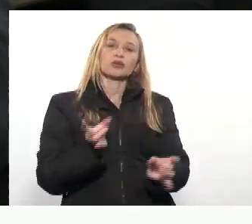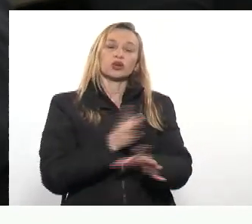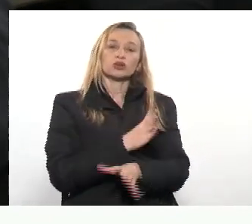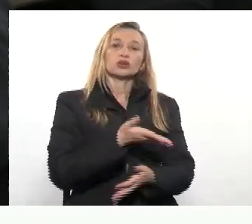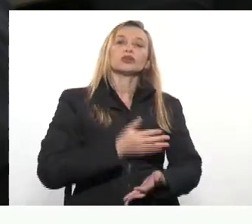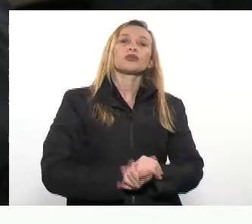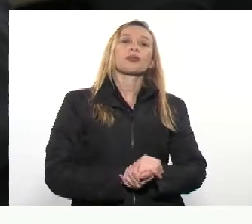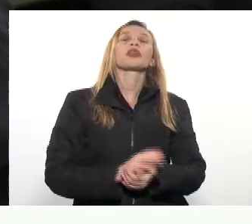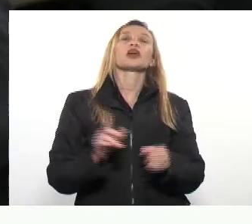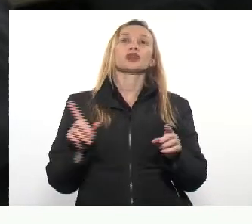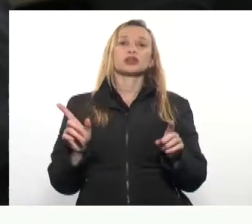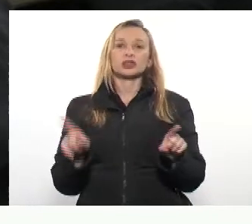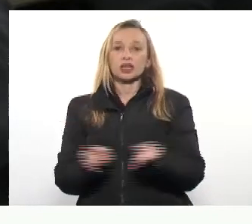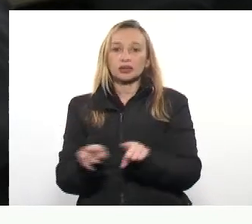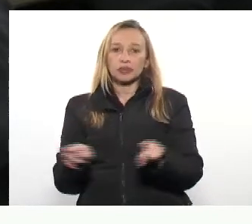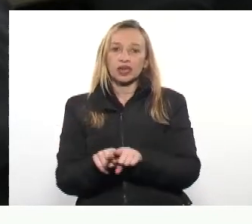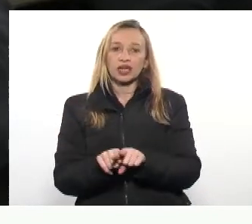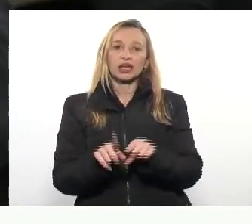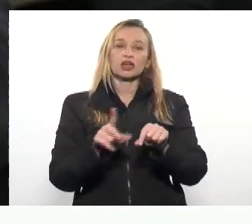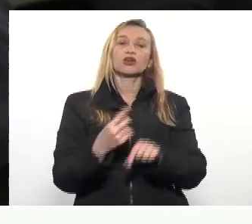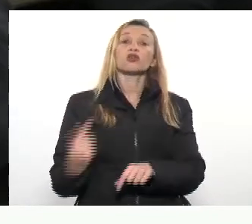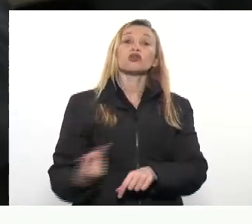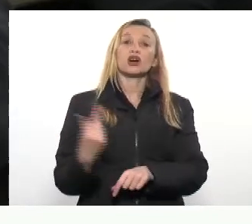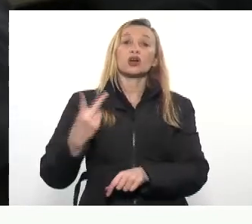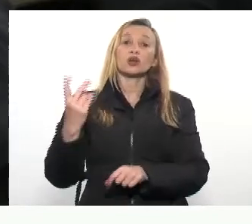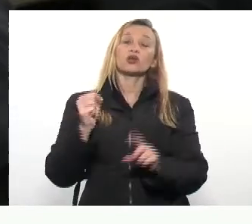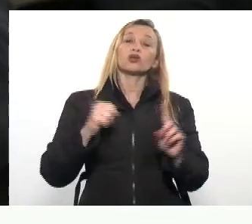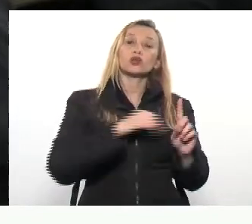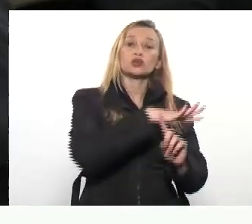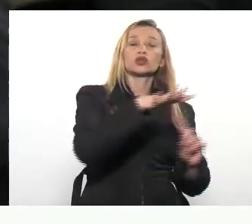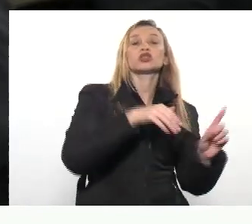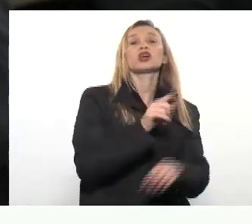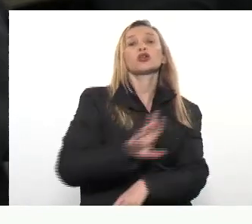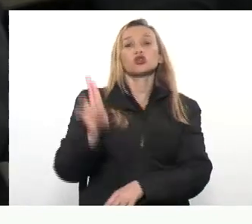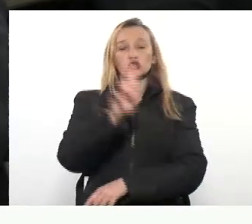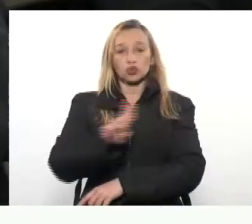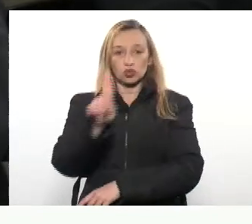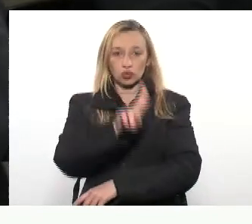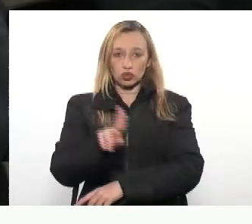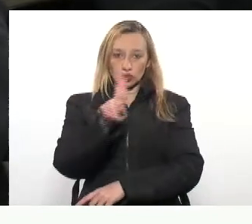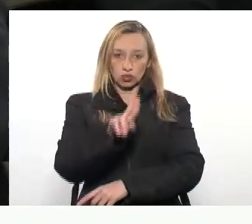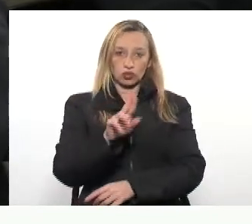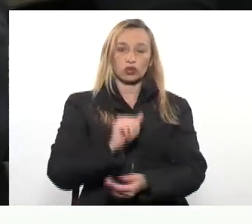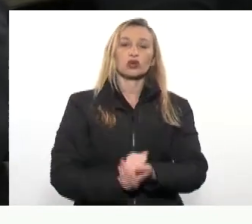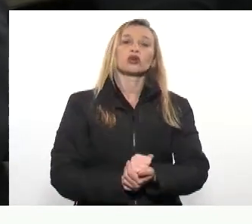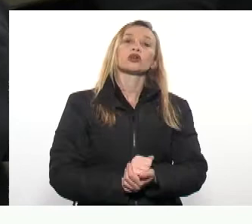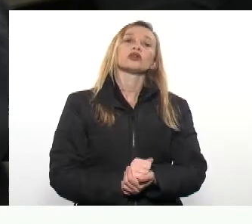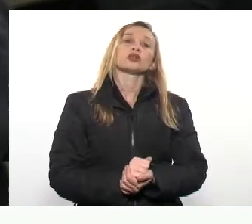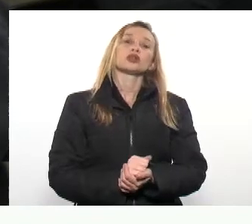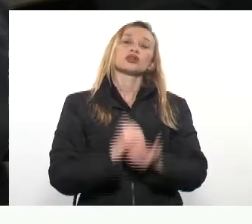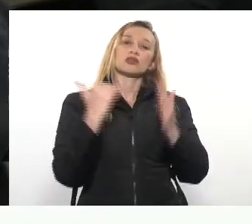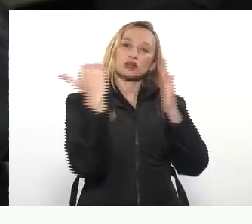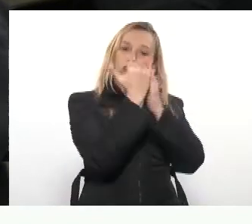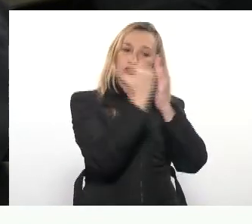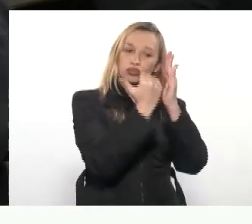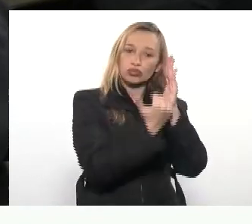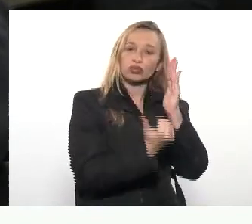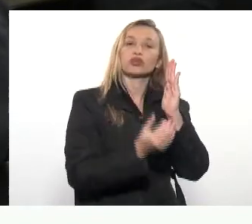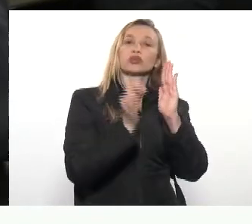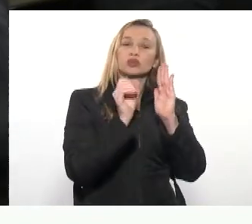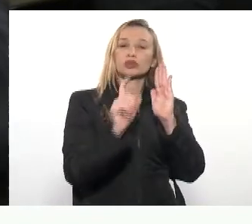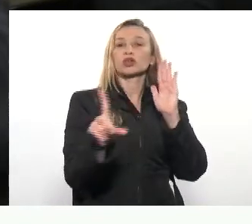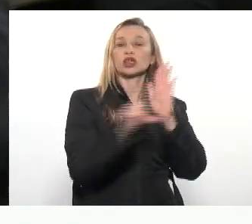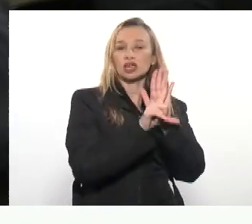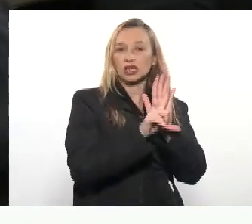disso, já com enquadramento da tarifa social, quando aquele conjunto se encaixar nos critérios que hoje são definidos em lei e